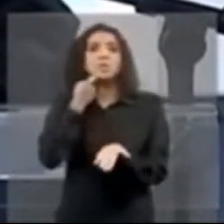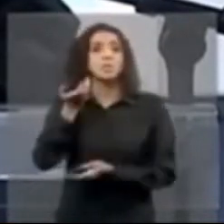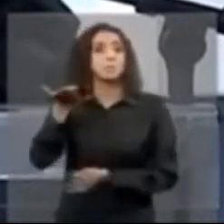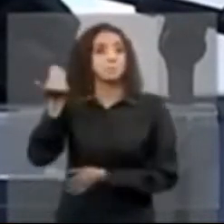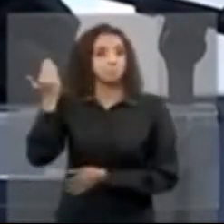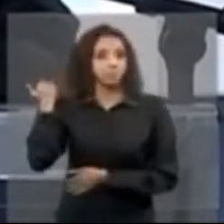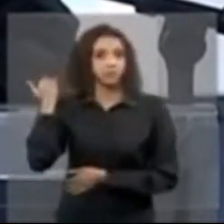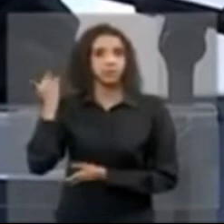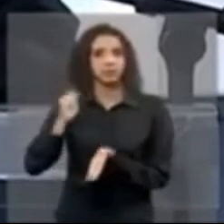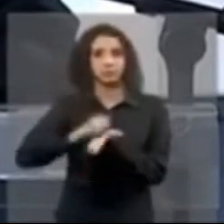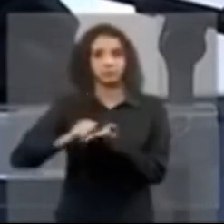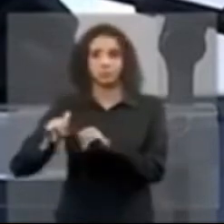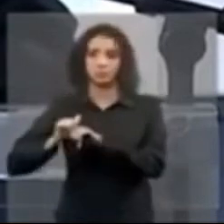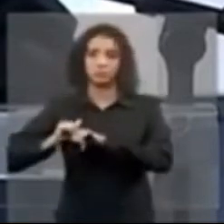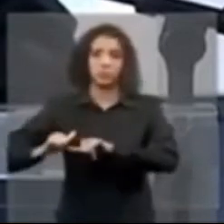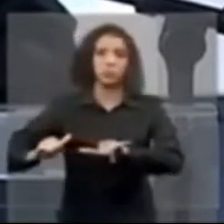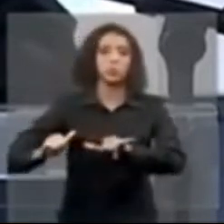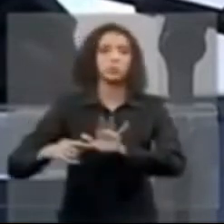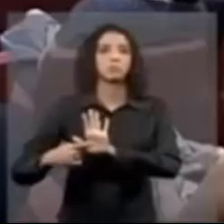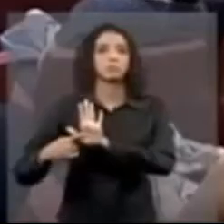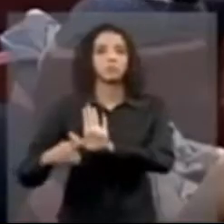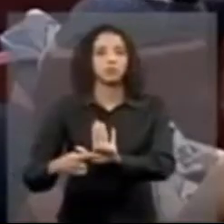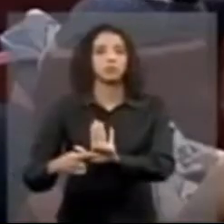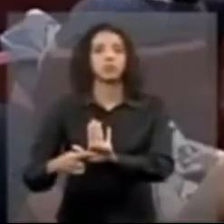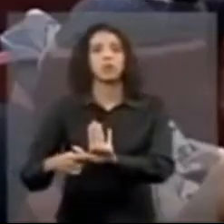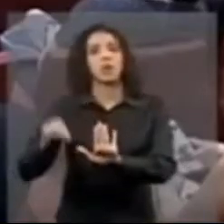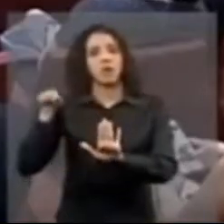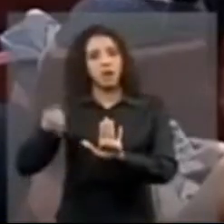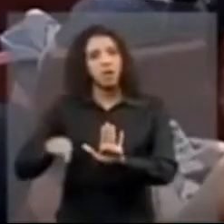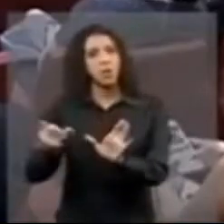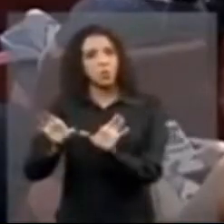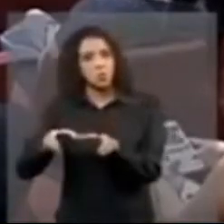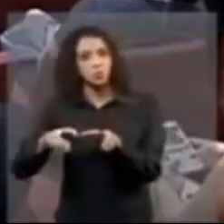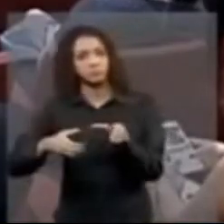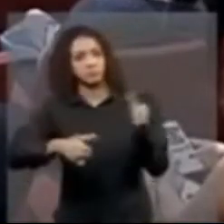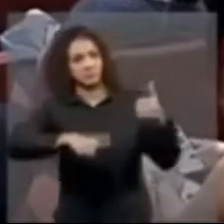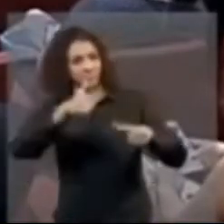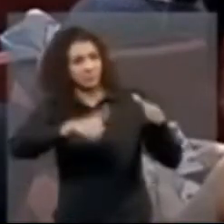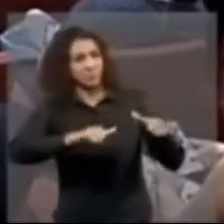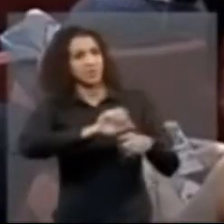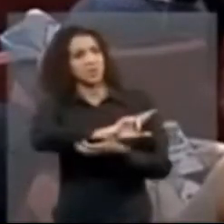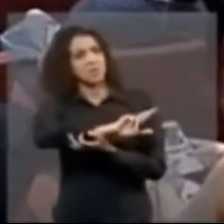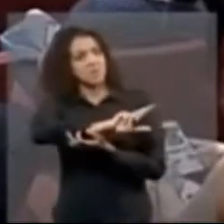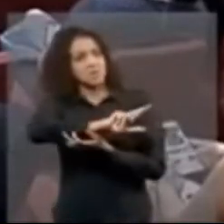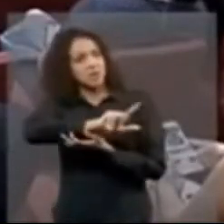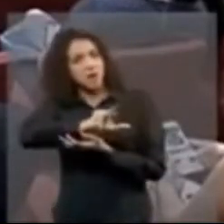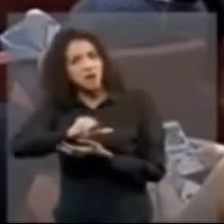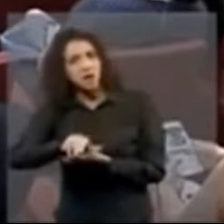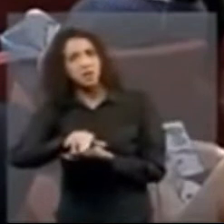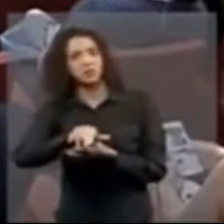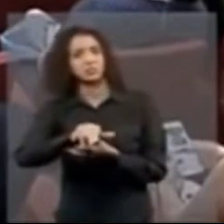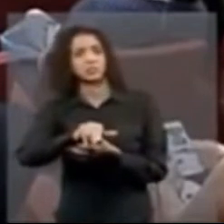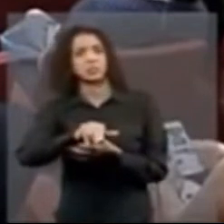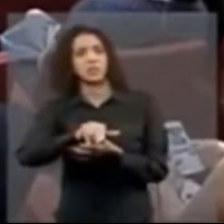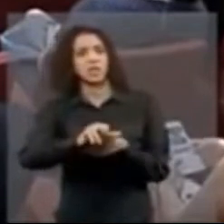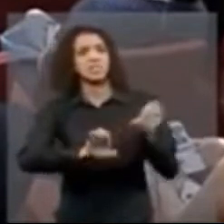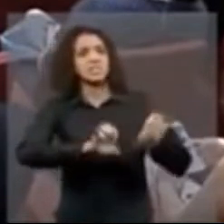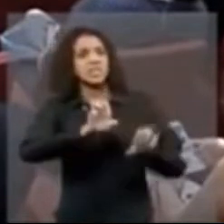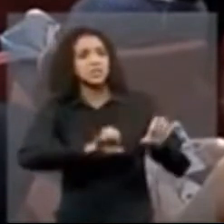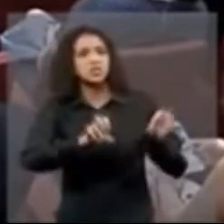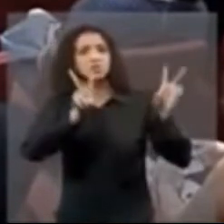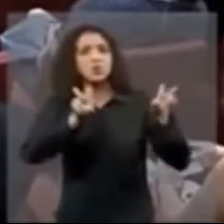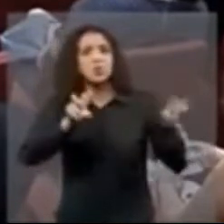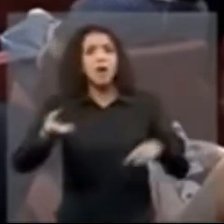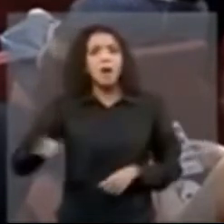sexta-feira, analisou os discordantes números aqui apresentados sobre as estatísticas do